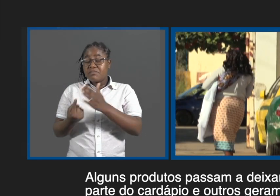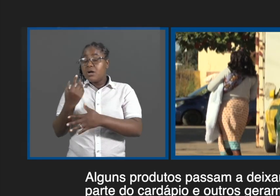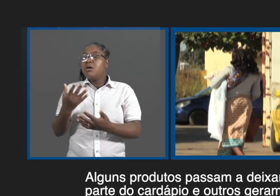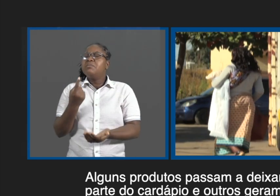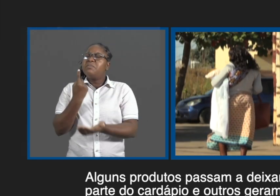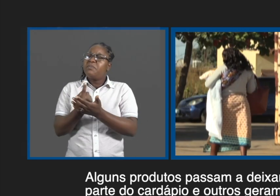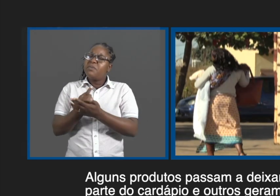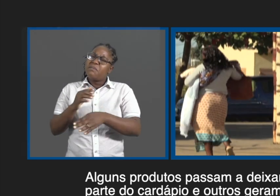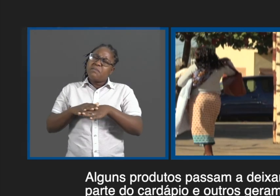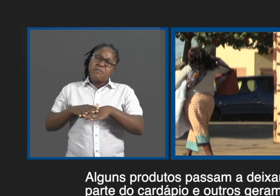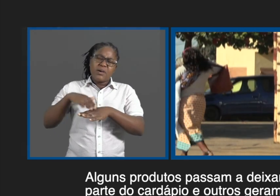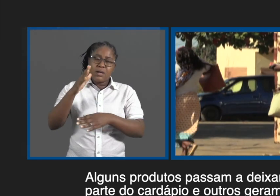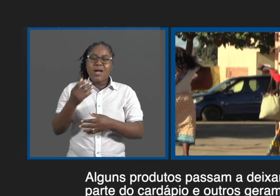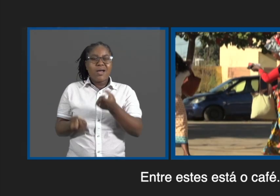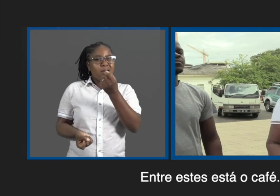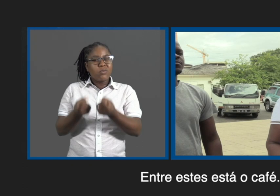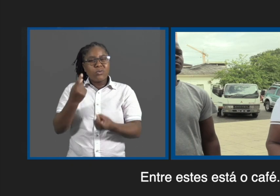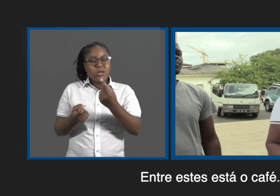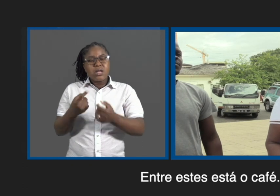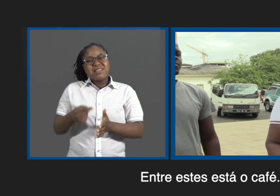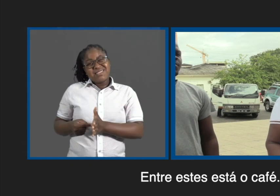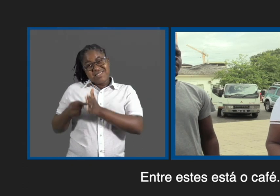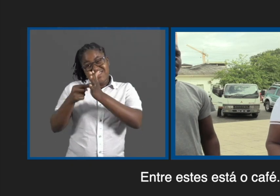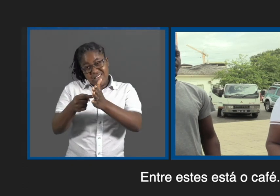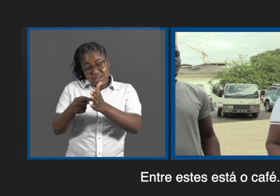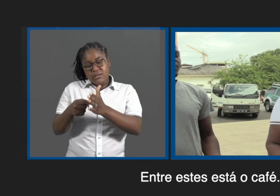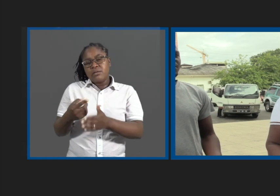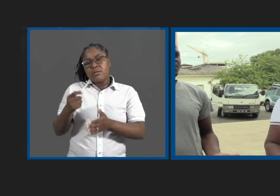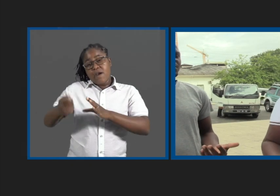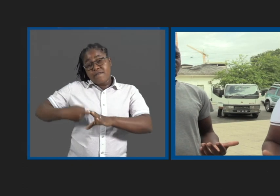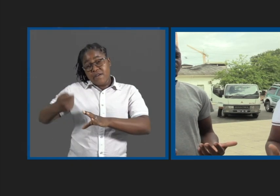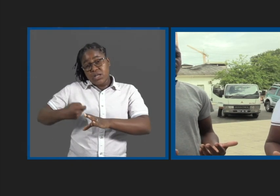cardápio e outros geram dúvidas. Entre estes está o café.